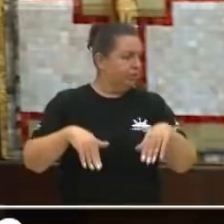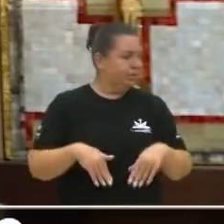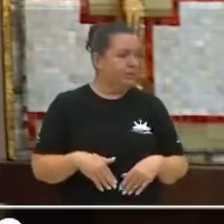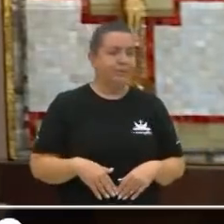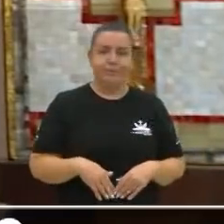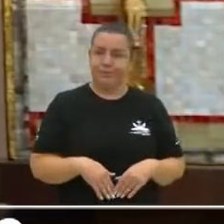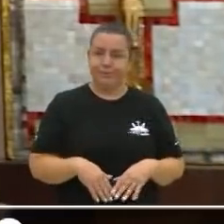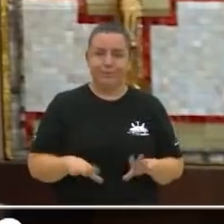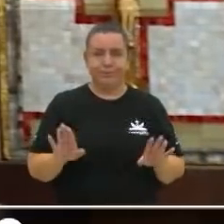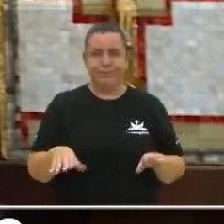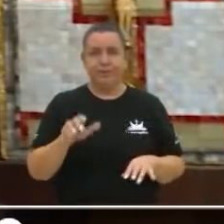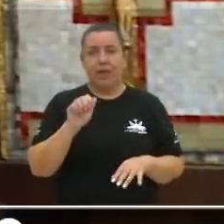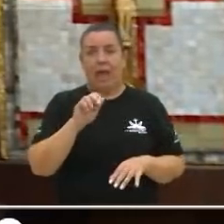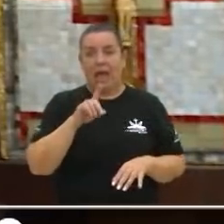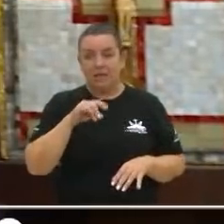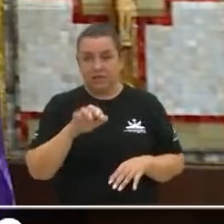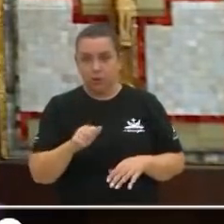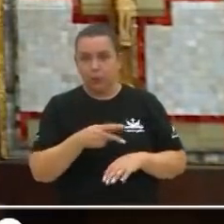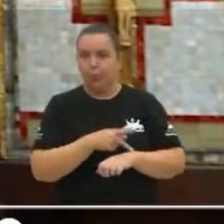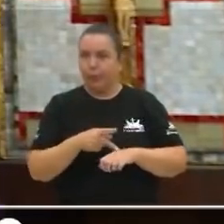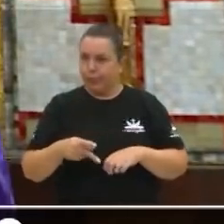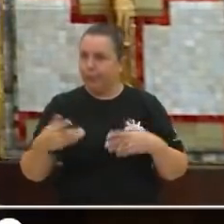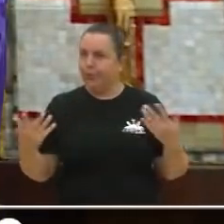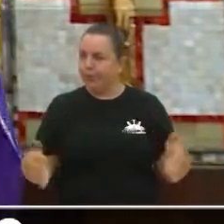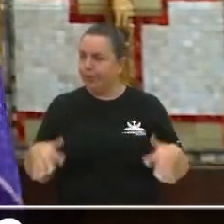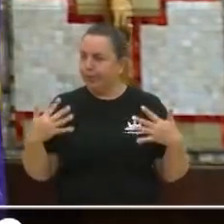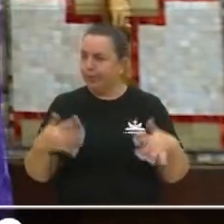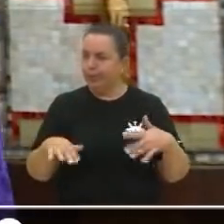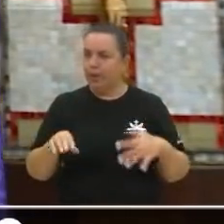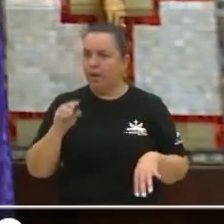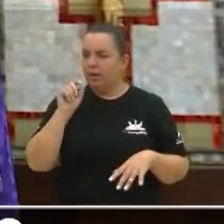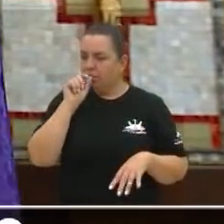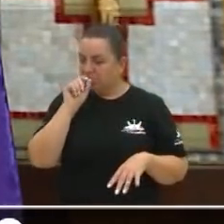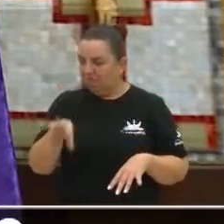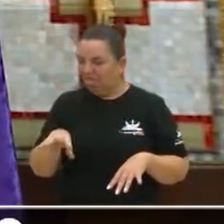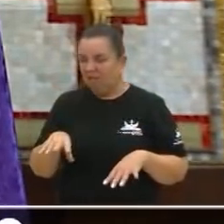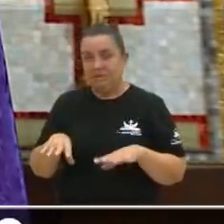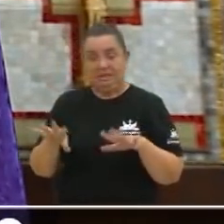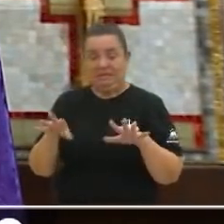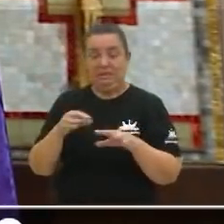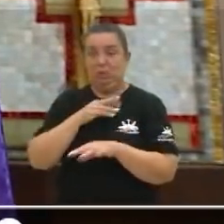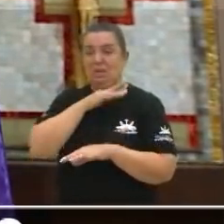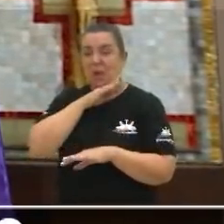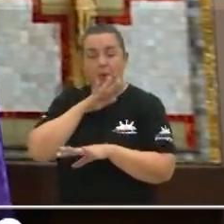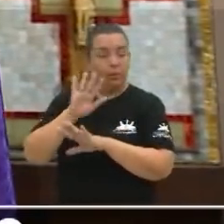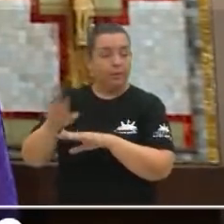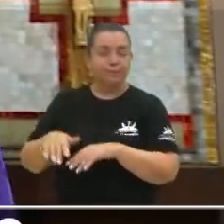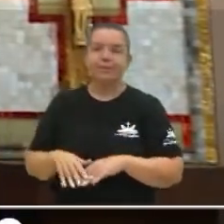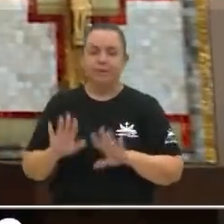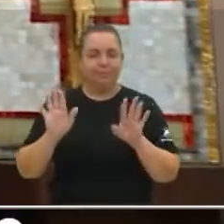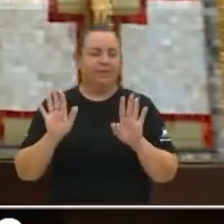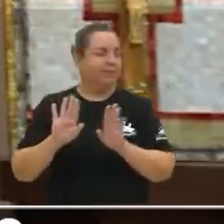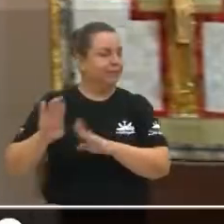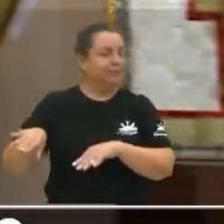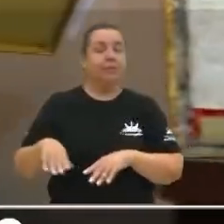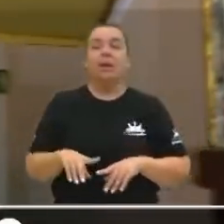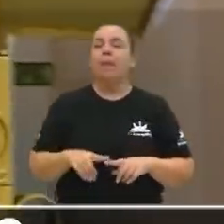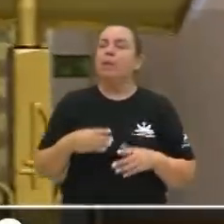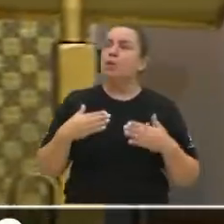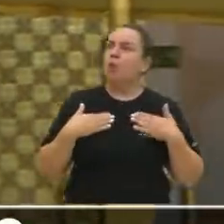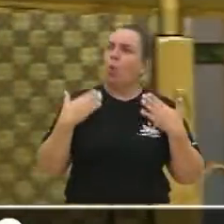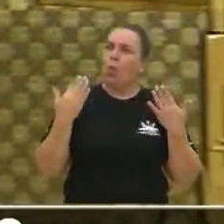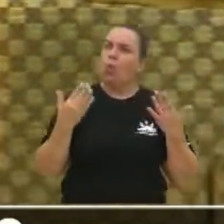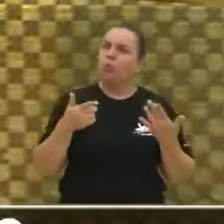pai ácido puro e cuspindo ácido sulfúrico é mas ontem eu fiquei